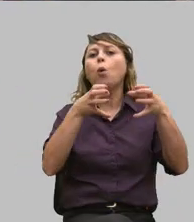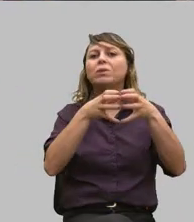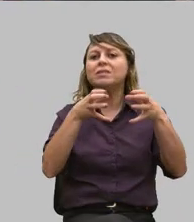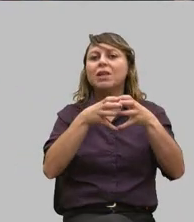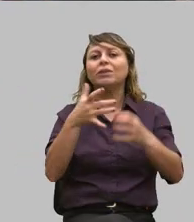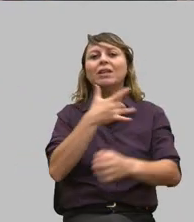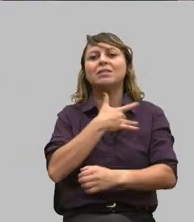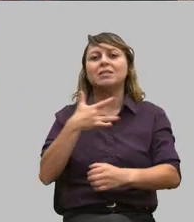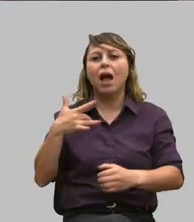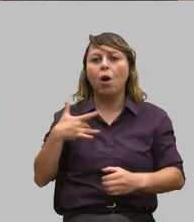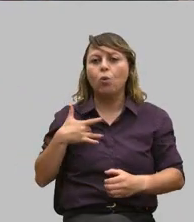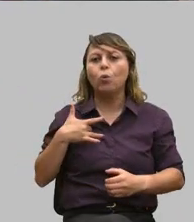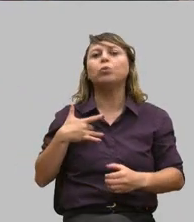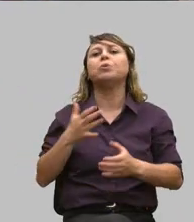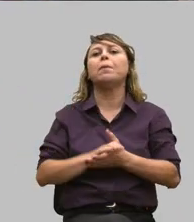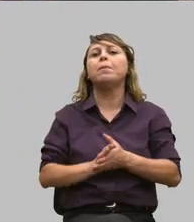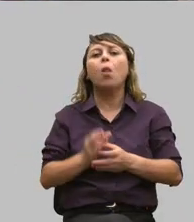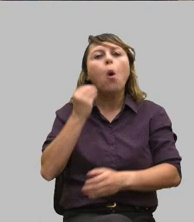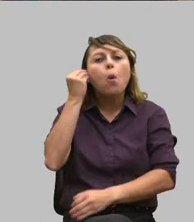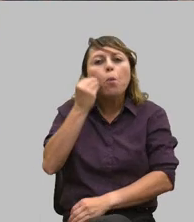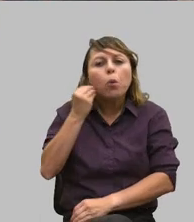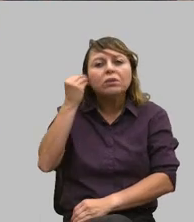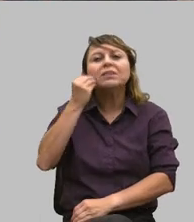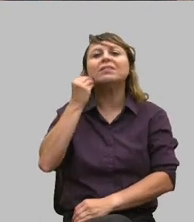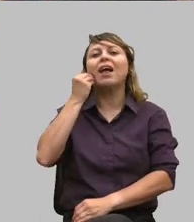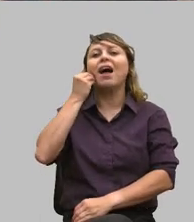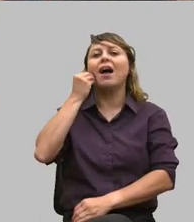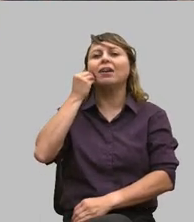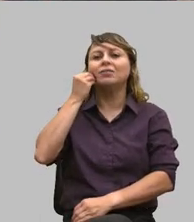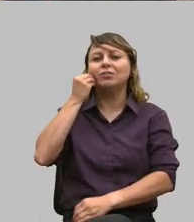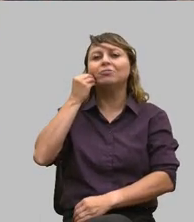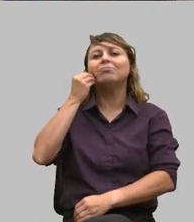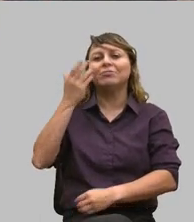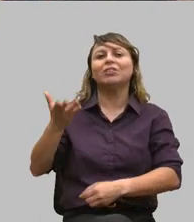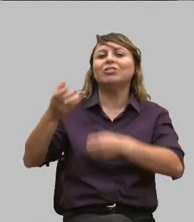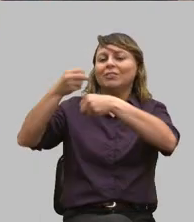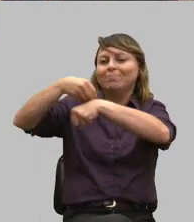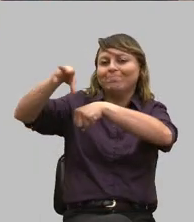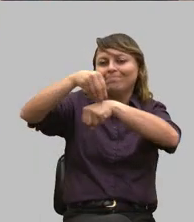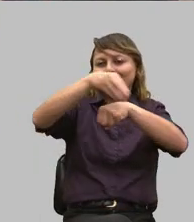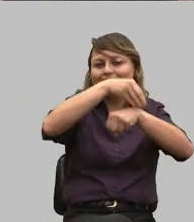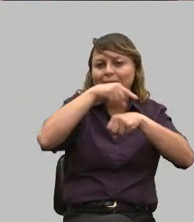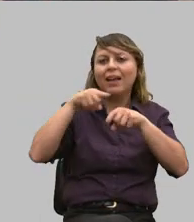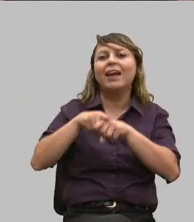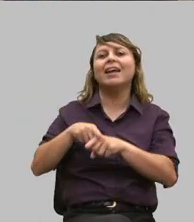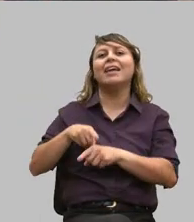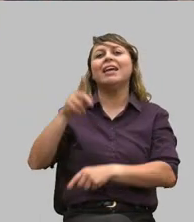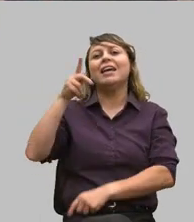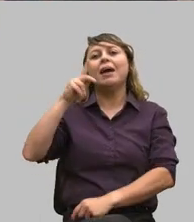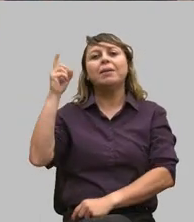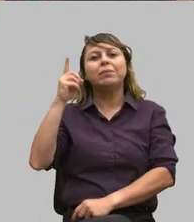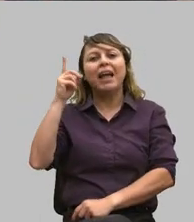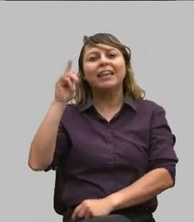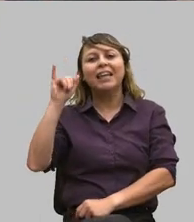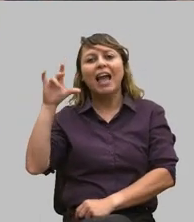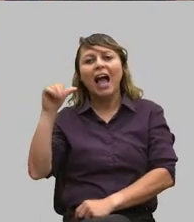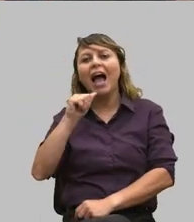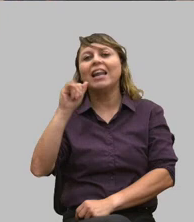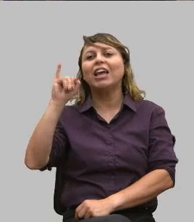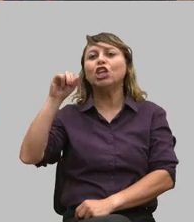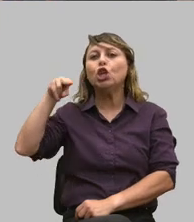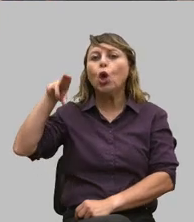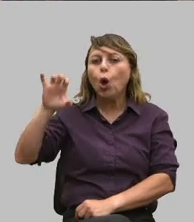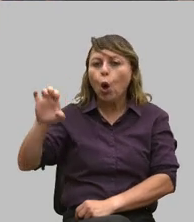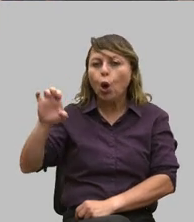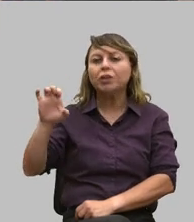as portas para que a gente fale em especial as deputadas que Arion eh que realmente